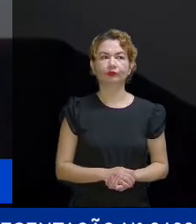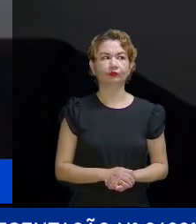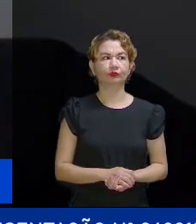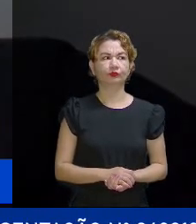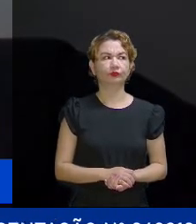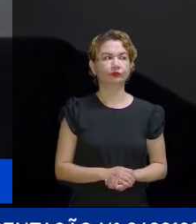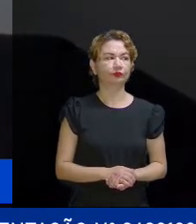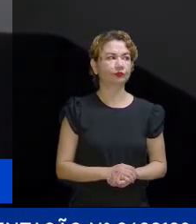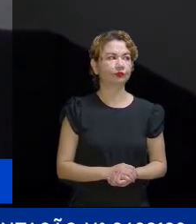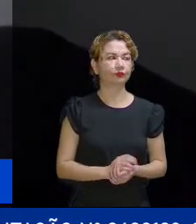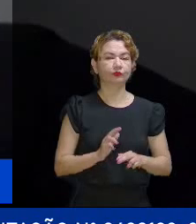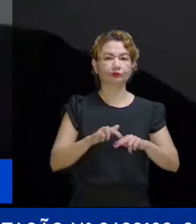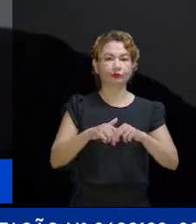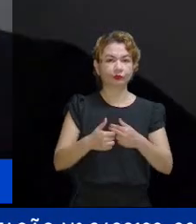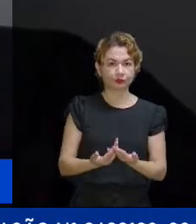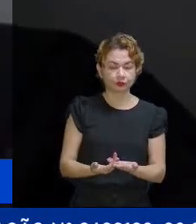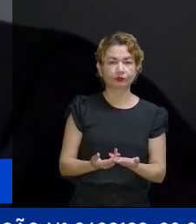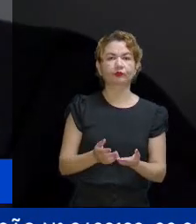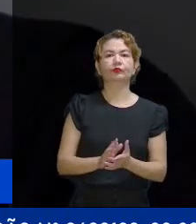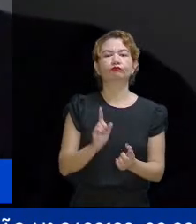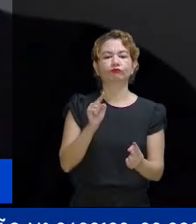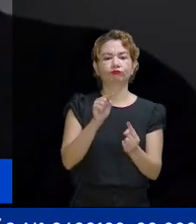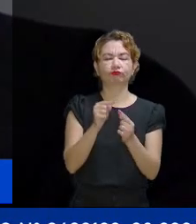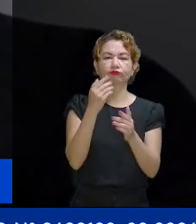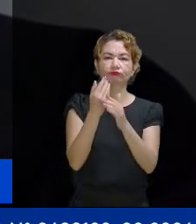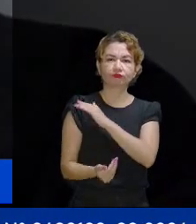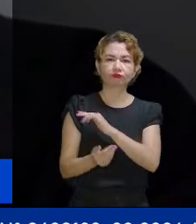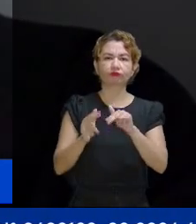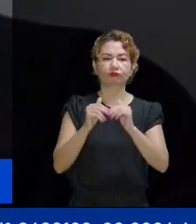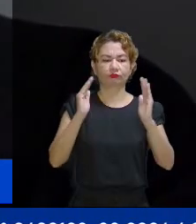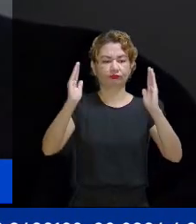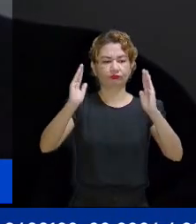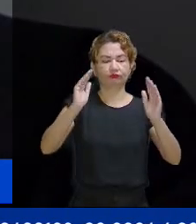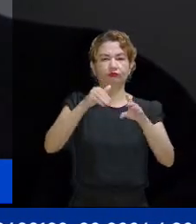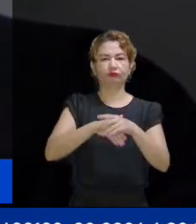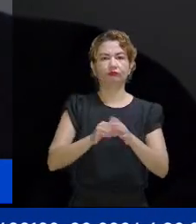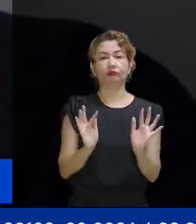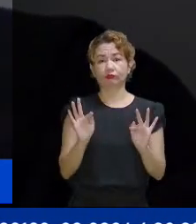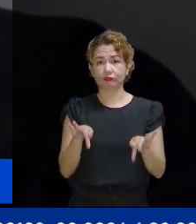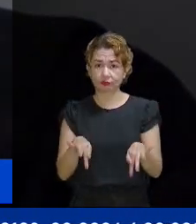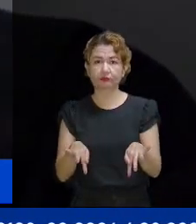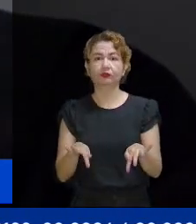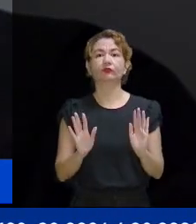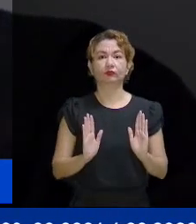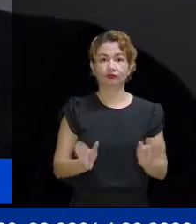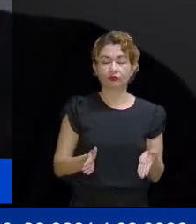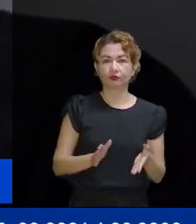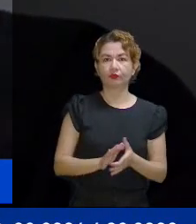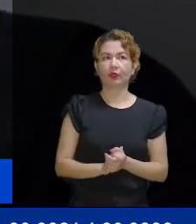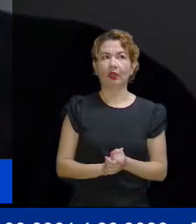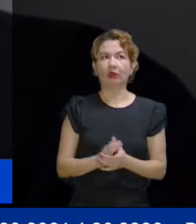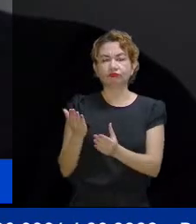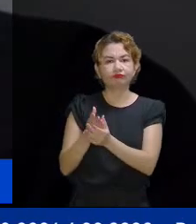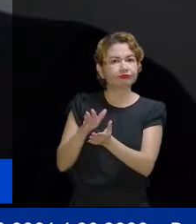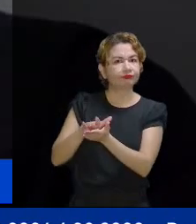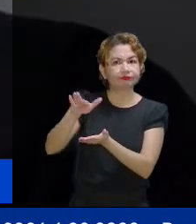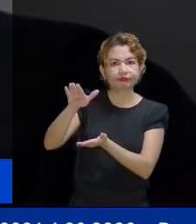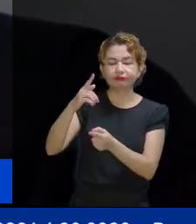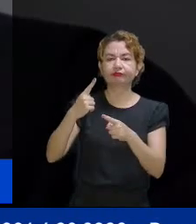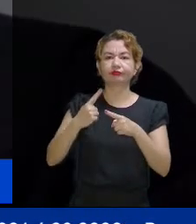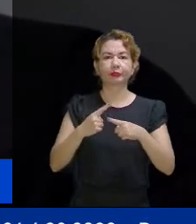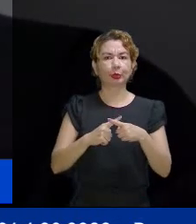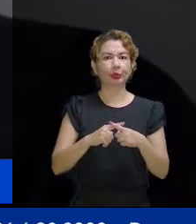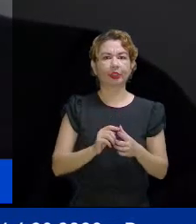Valente. Citação, perda de objeto em razão do término das eleições, não é o caso dos autos, visto que